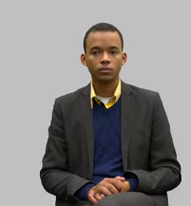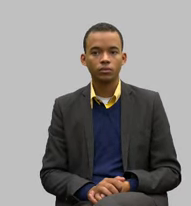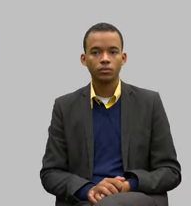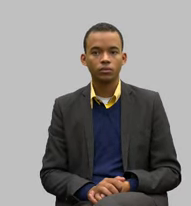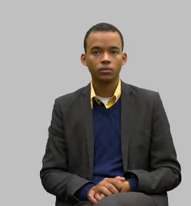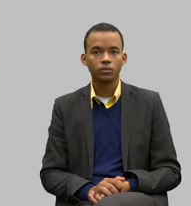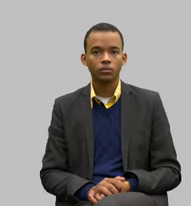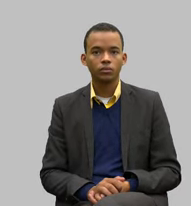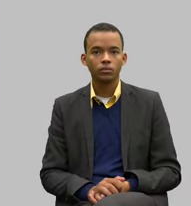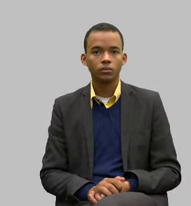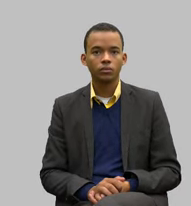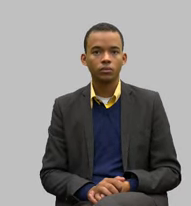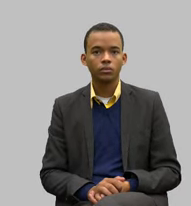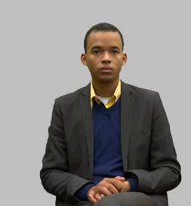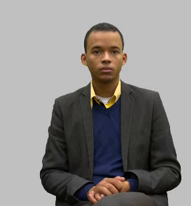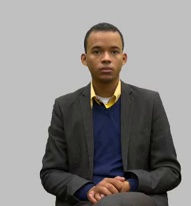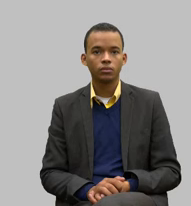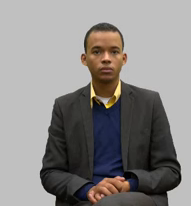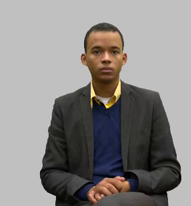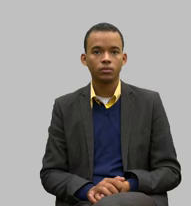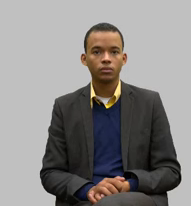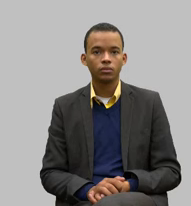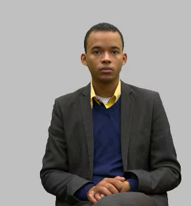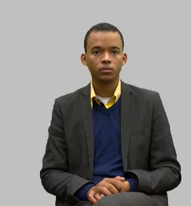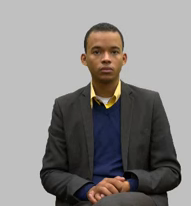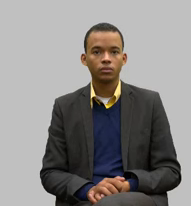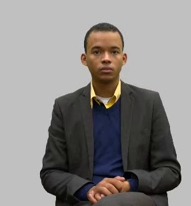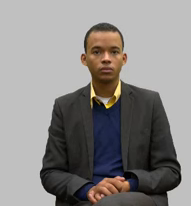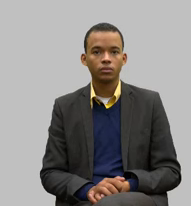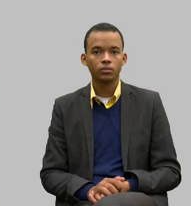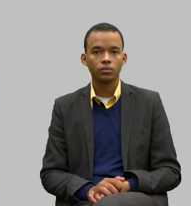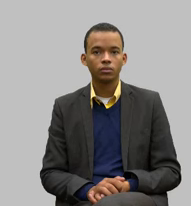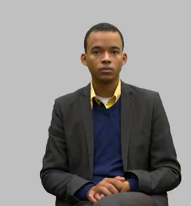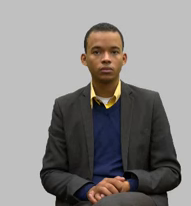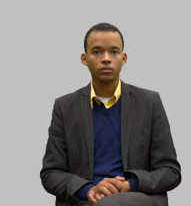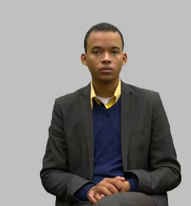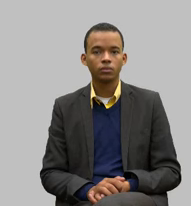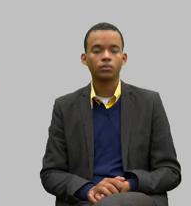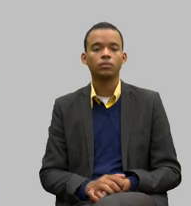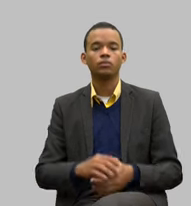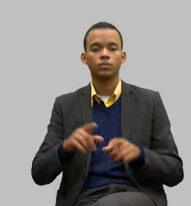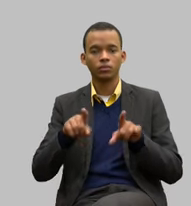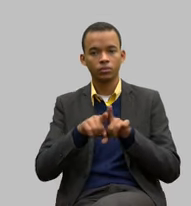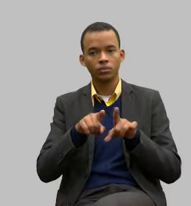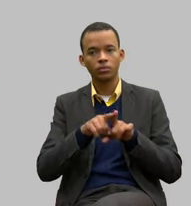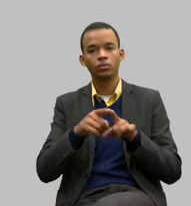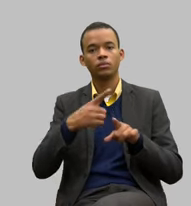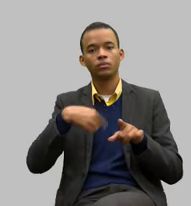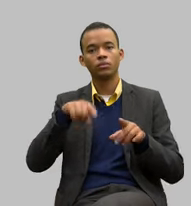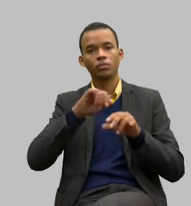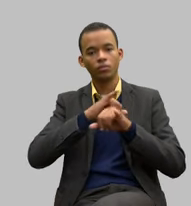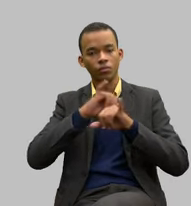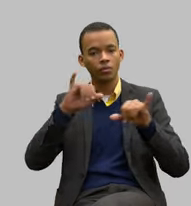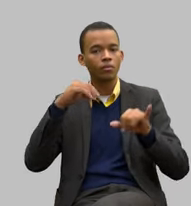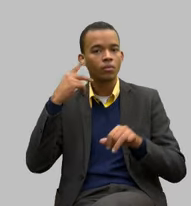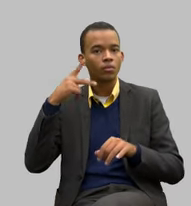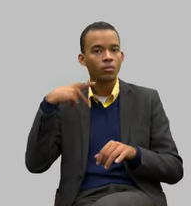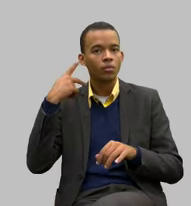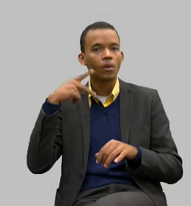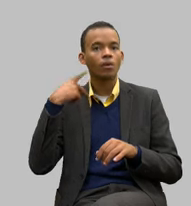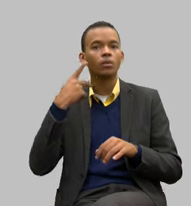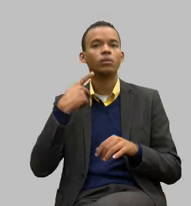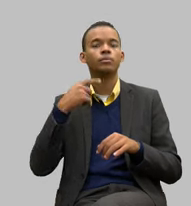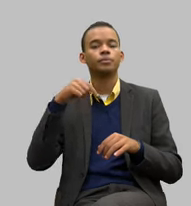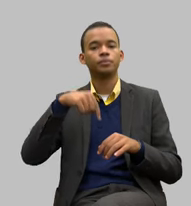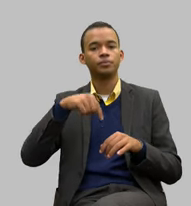trabalhos podemos podemos tendo em vista a organização dos trabalhos comunica aos parlamentares e aos convidados que os atos desta